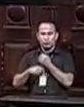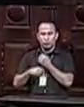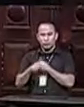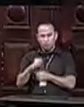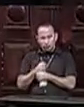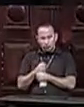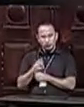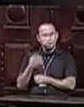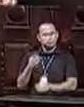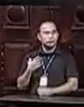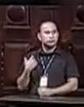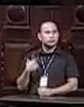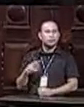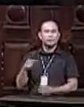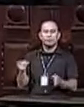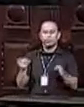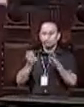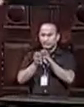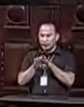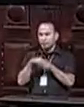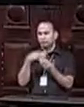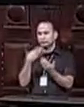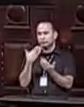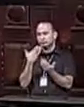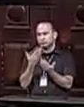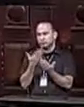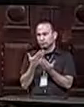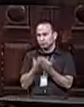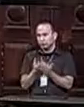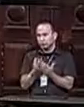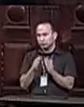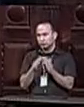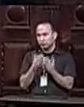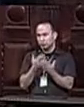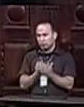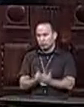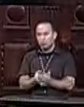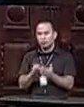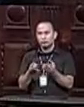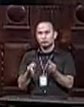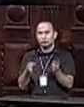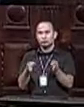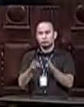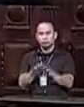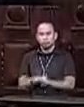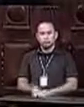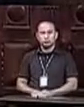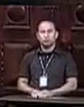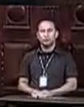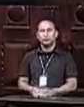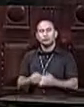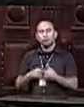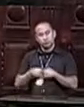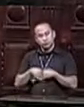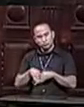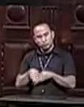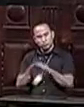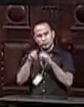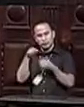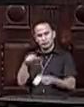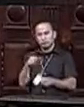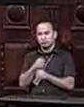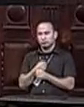em relação ao fechamento de escolas, de turnos e de turmas. Continuou sendo assim este